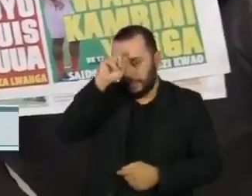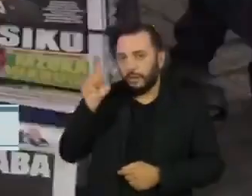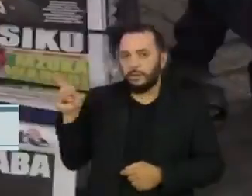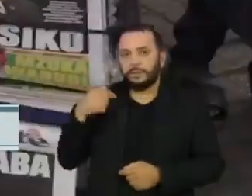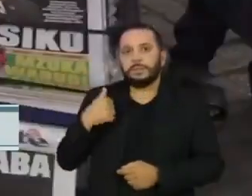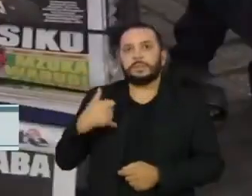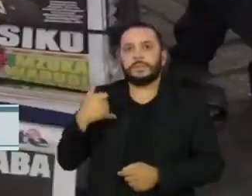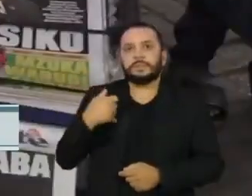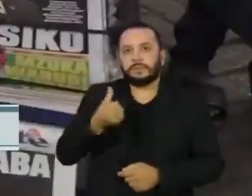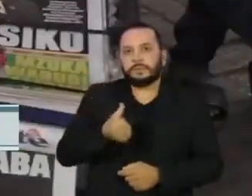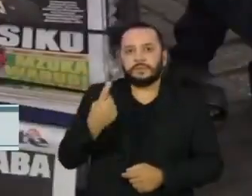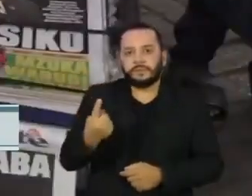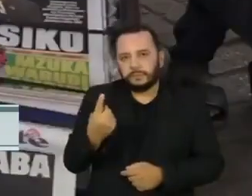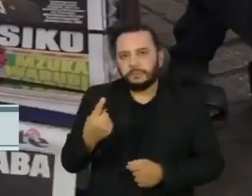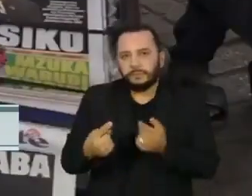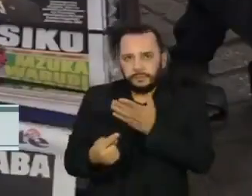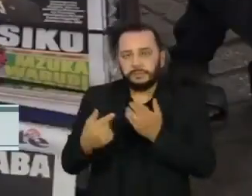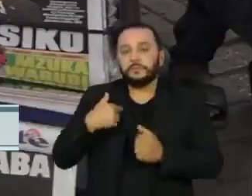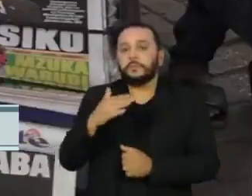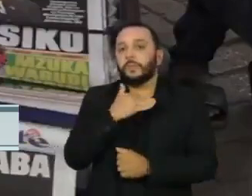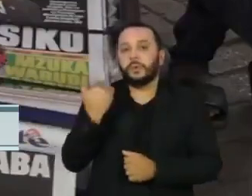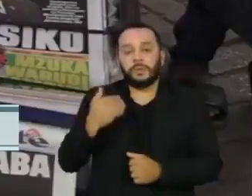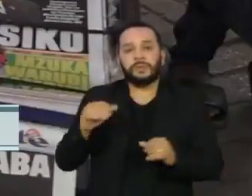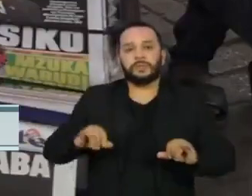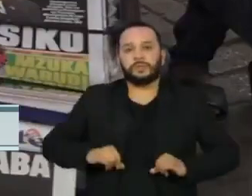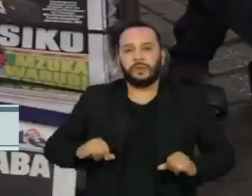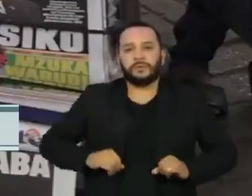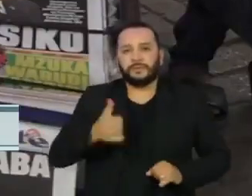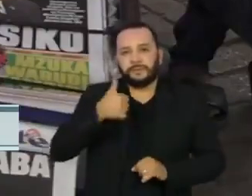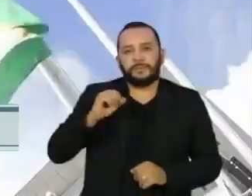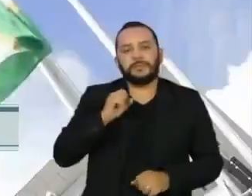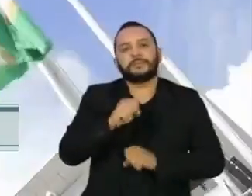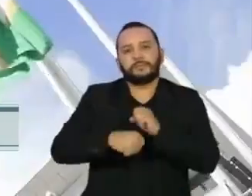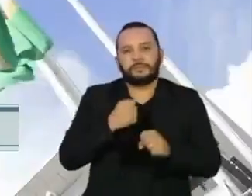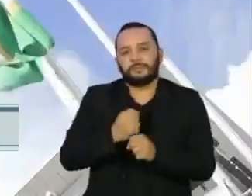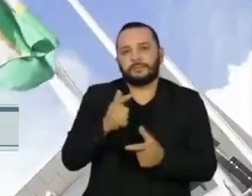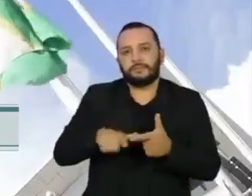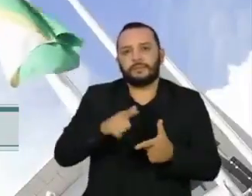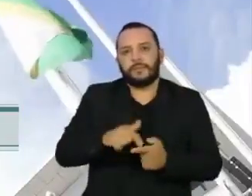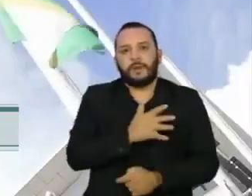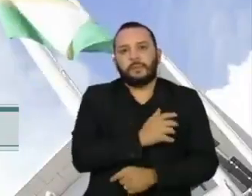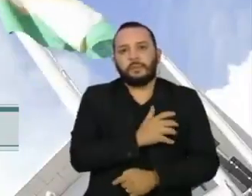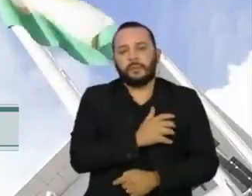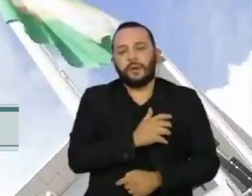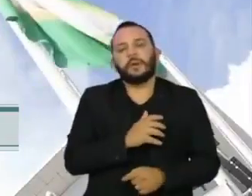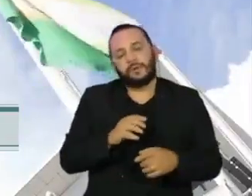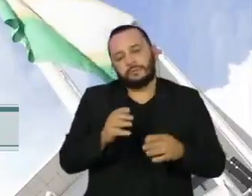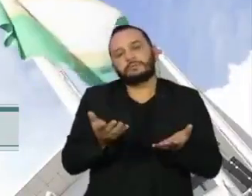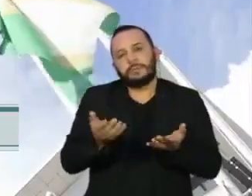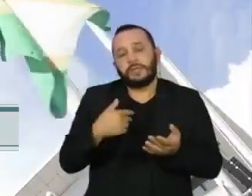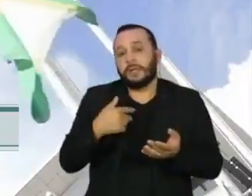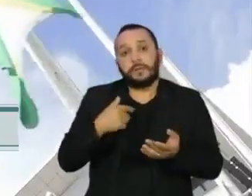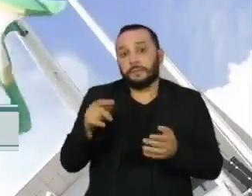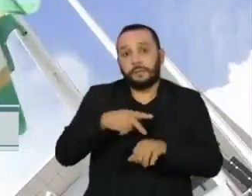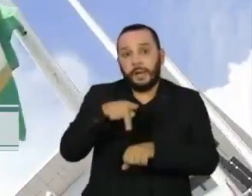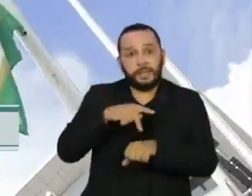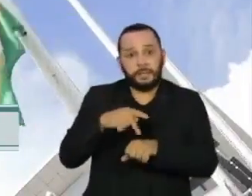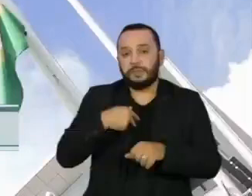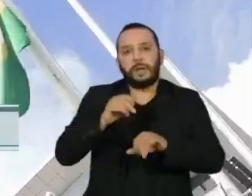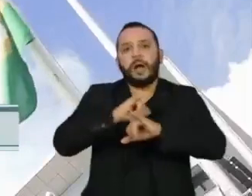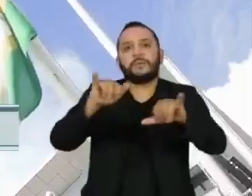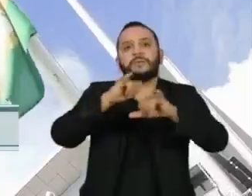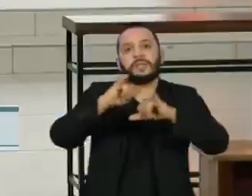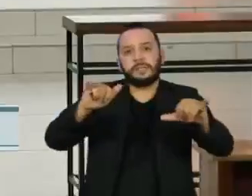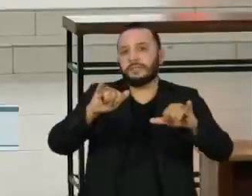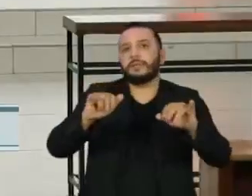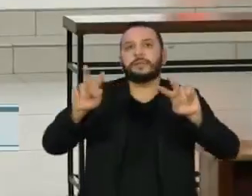aos 61 anos de idade, depois de sofrer por 10 anos de um problema cardíaco. O país não relata casos de Covid-19 por decisão